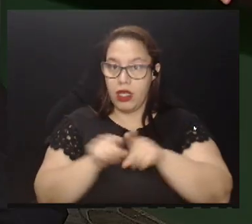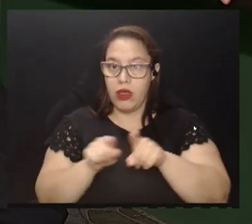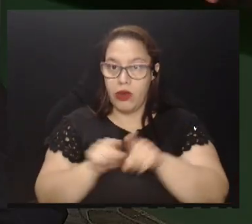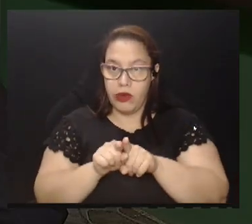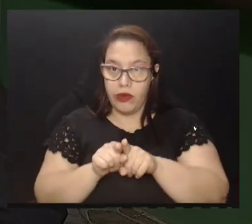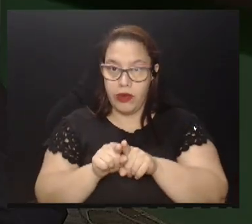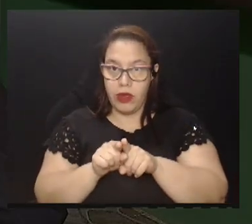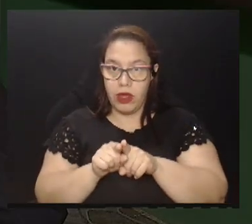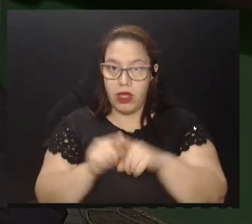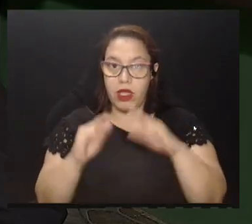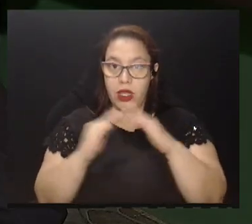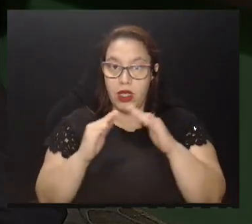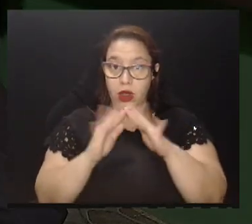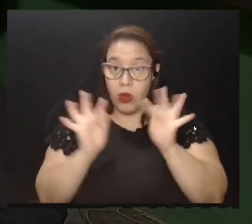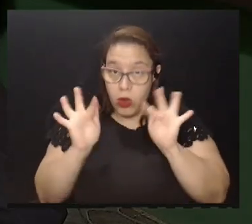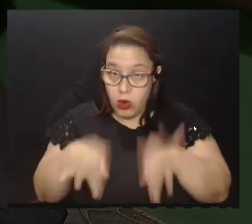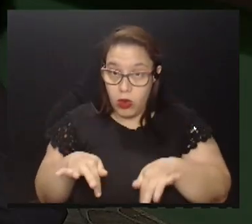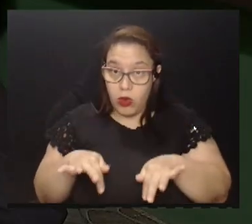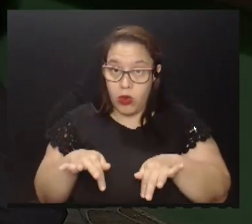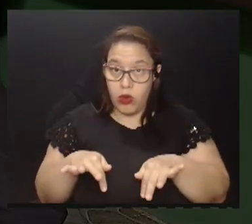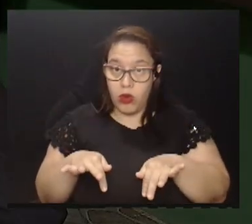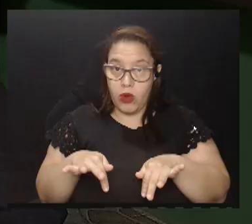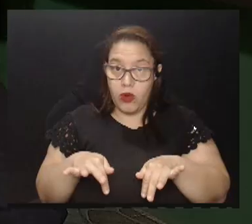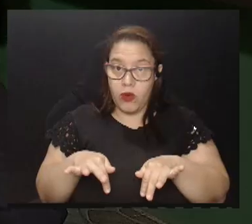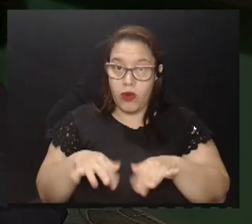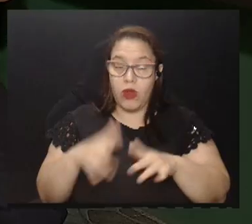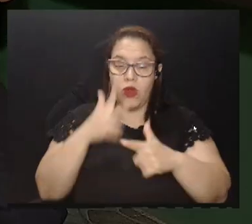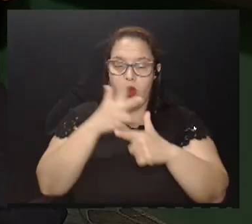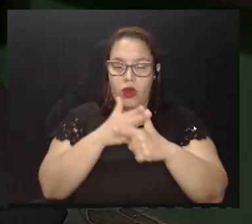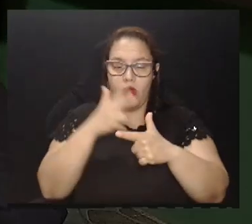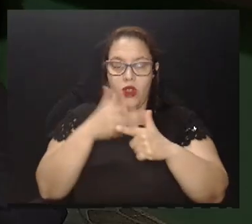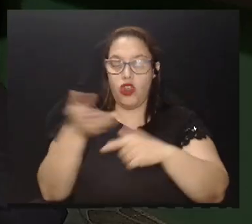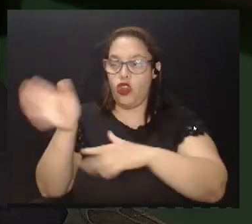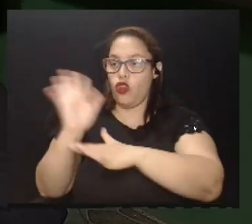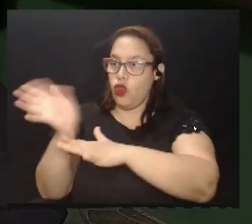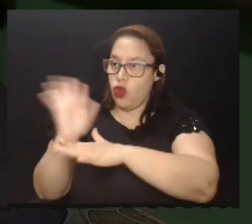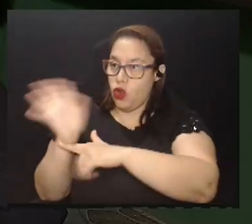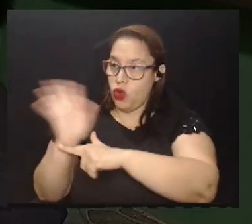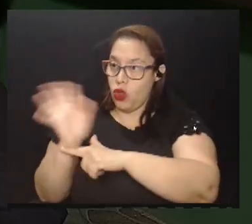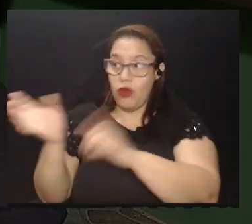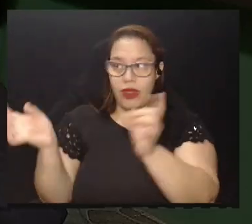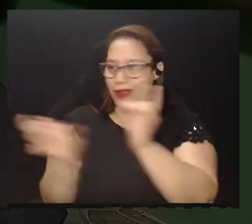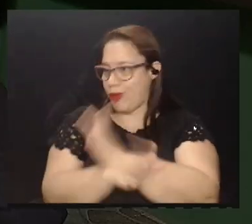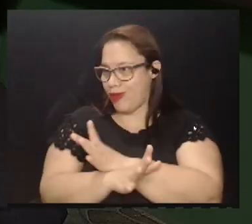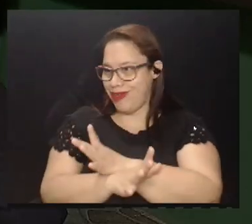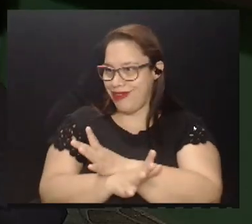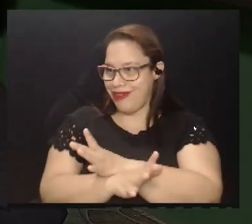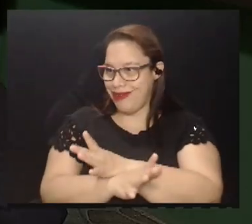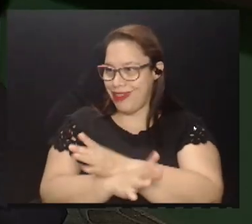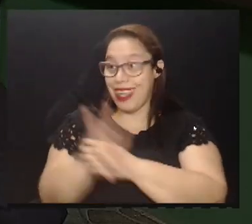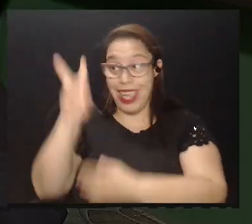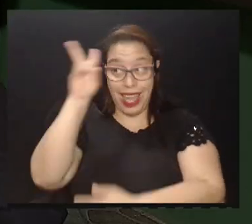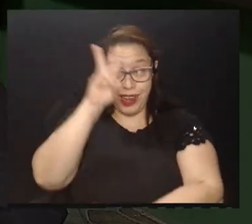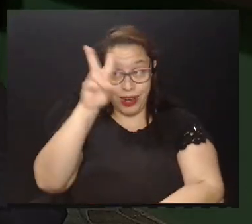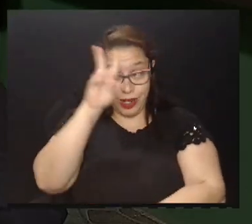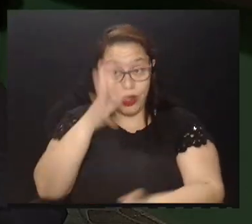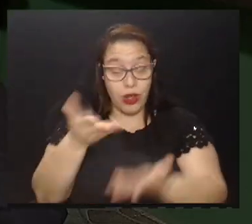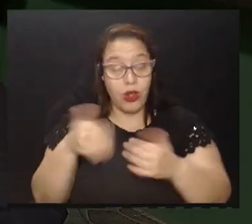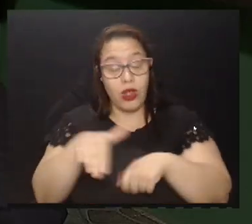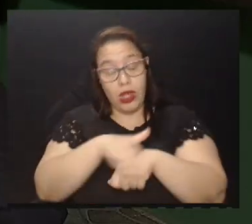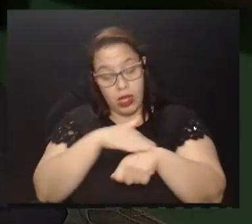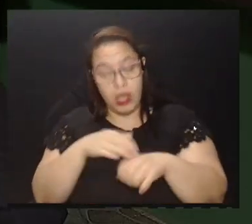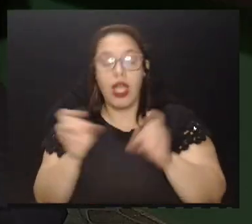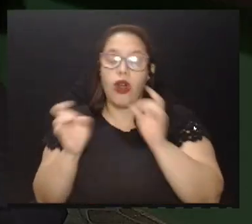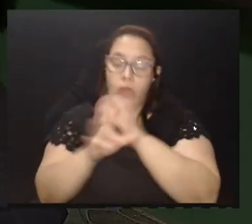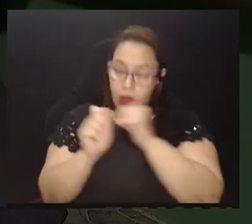finalização. Que quando a gente edita o filme, ele não está pronto, né? A história que você quer contar está pronta. Mas a gente ainda